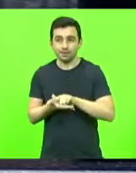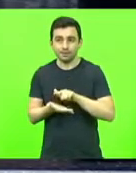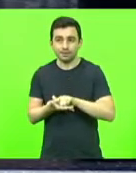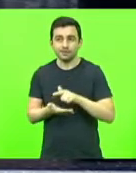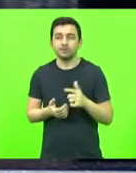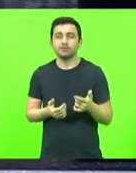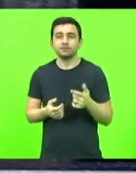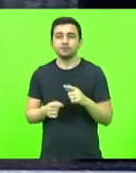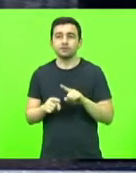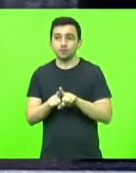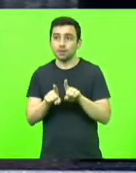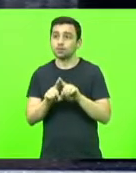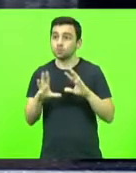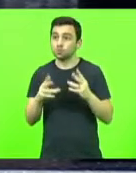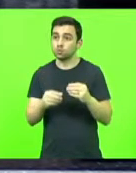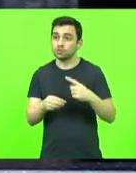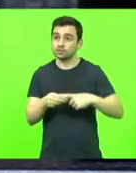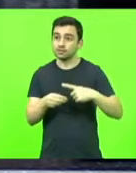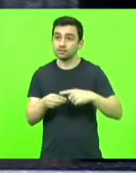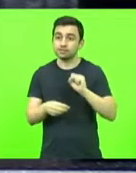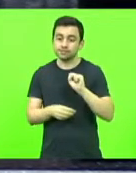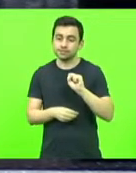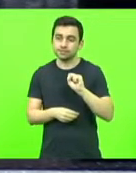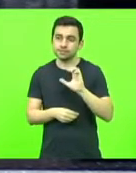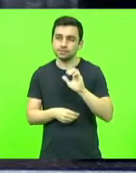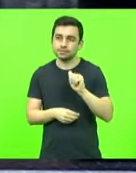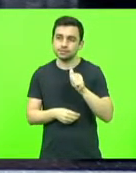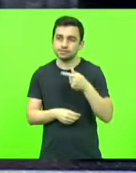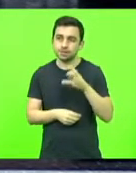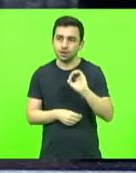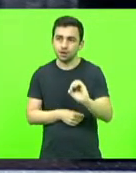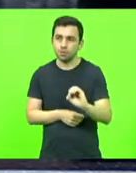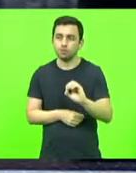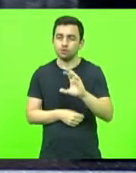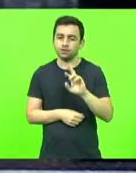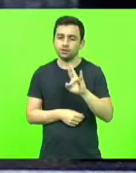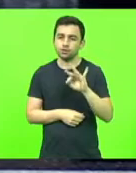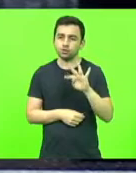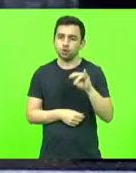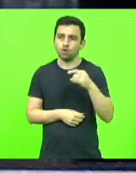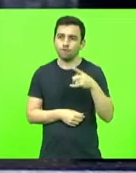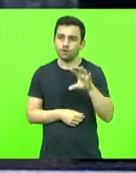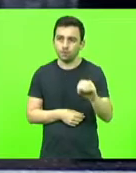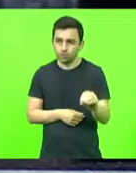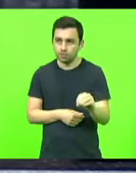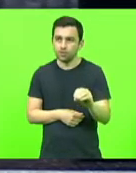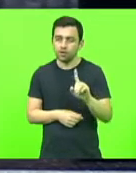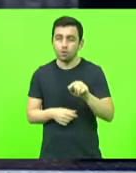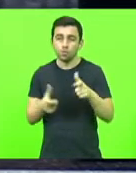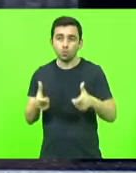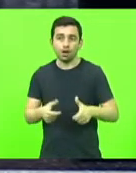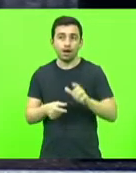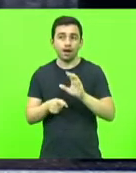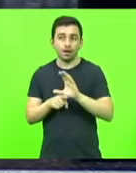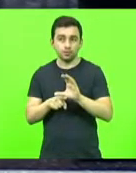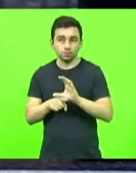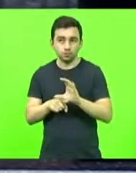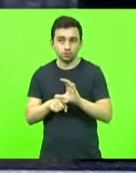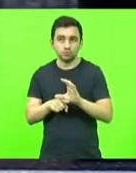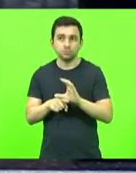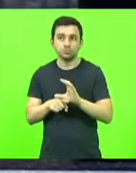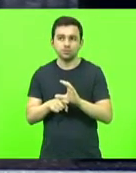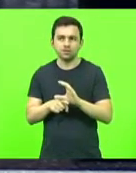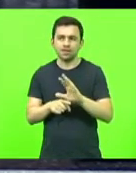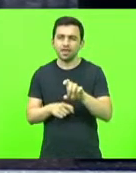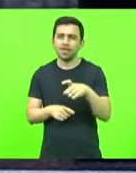de São Cristóvão, terra próxima aí do deputado Nilson Berlanda, de Curitibanos, nosso secretário lá de obras, ex-presidente da